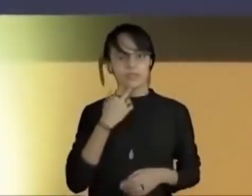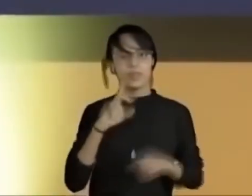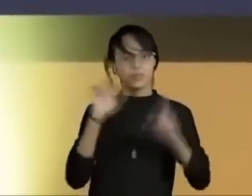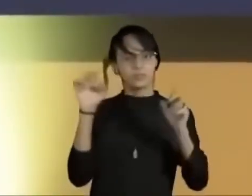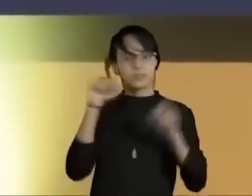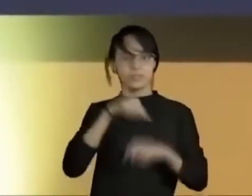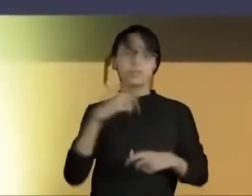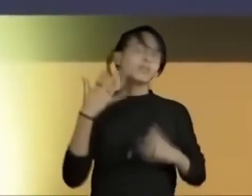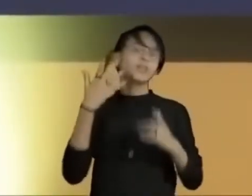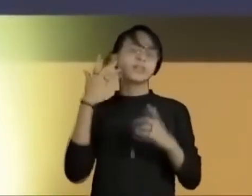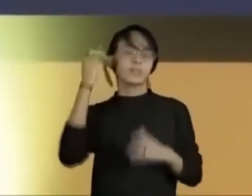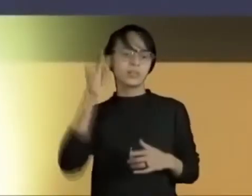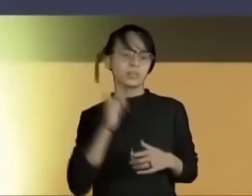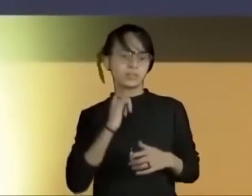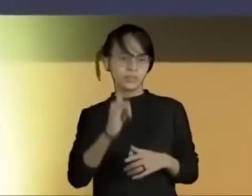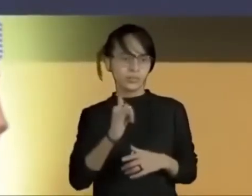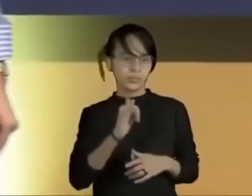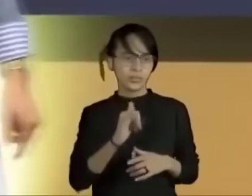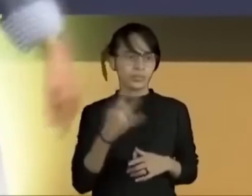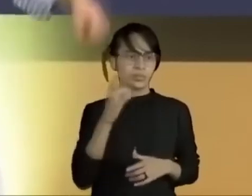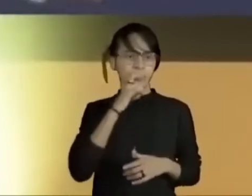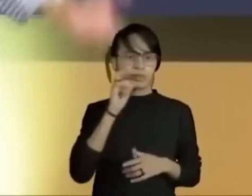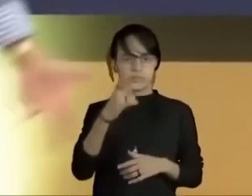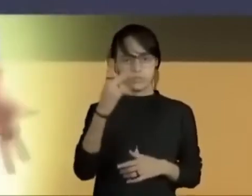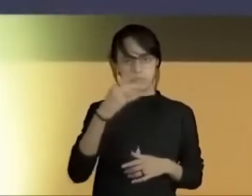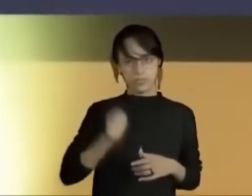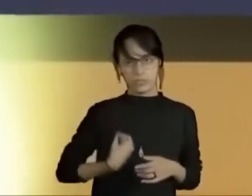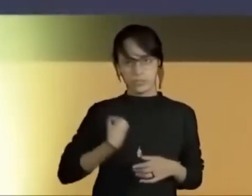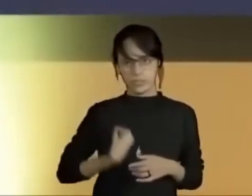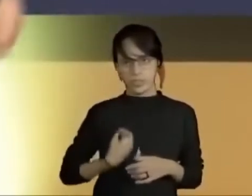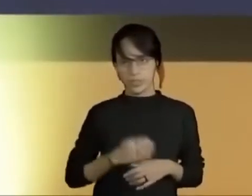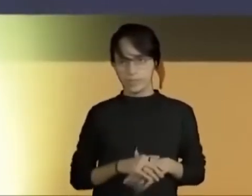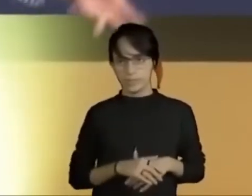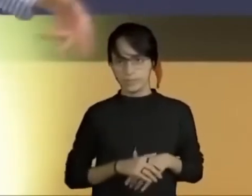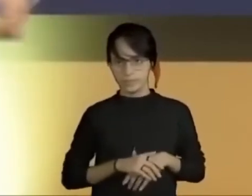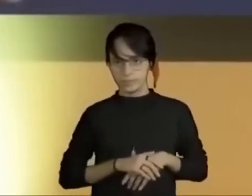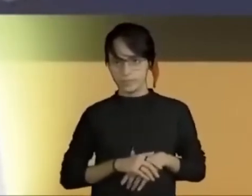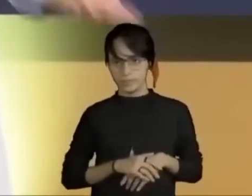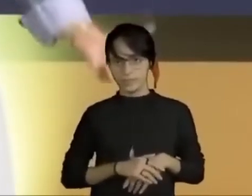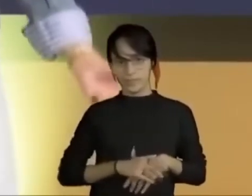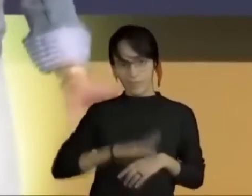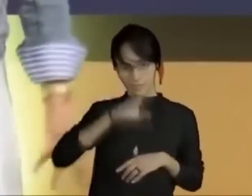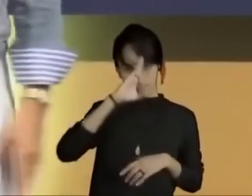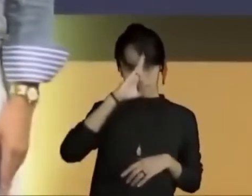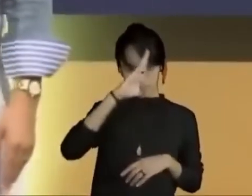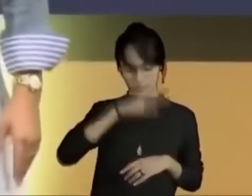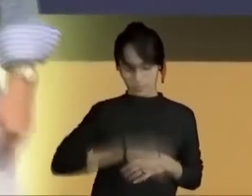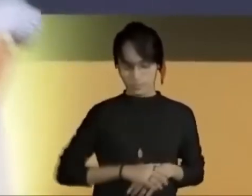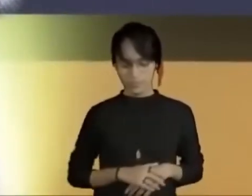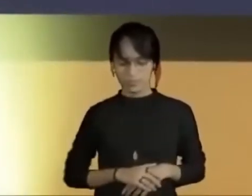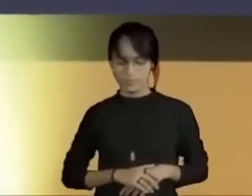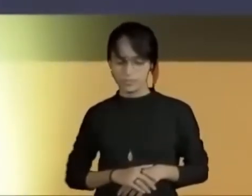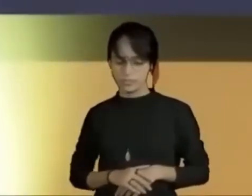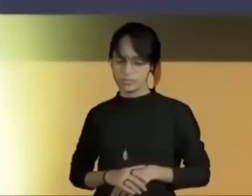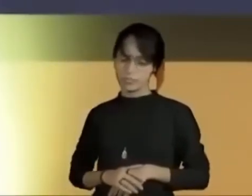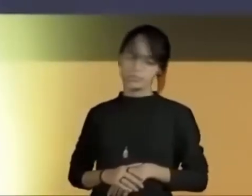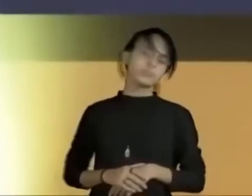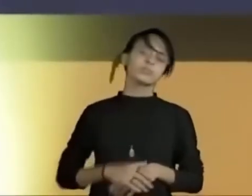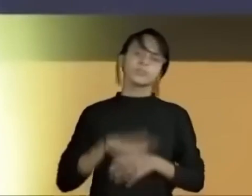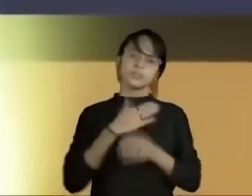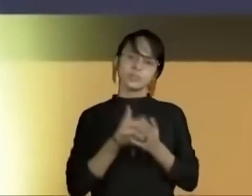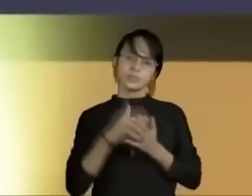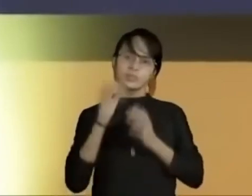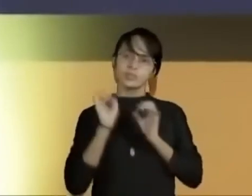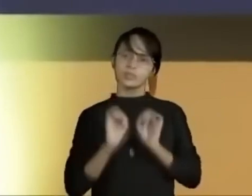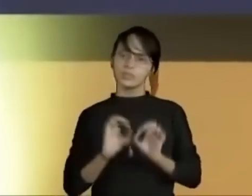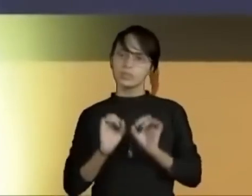falando isso eu já quero liberar uma palavra aqui sobre a sua vida Pelo menos a Priore a princípio no início da